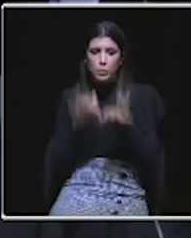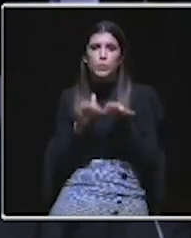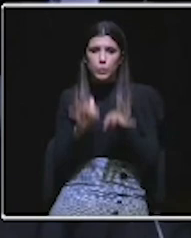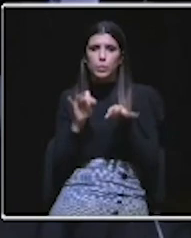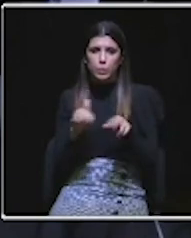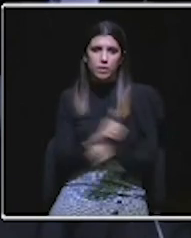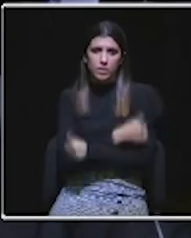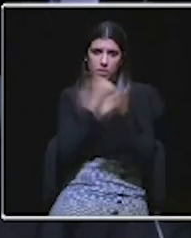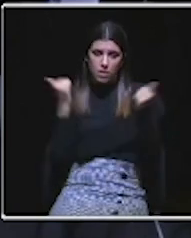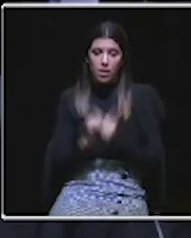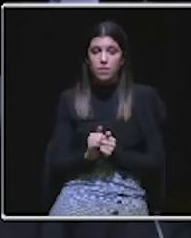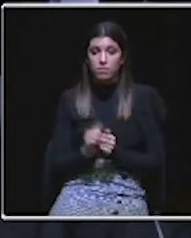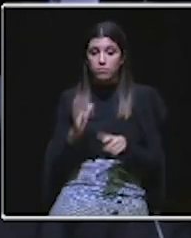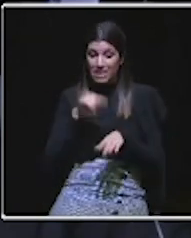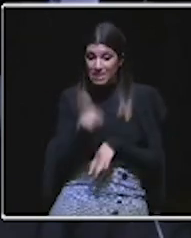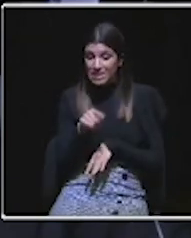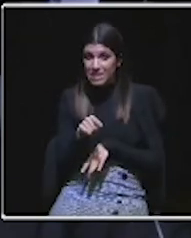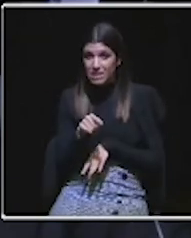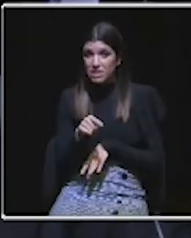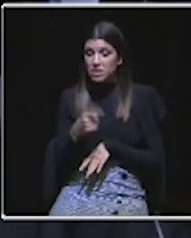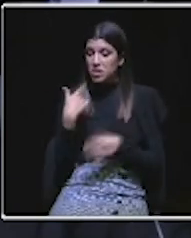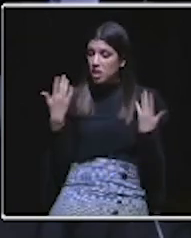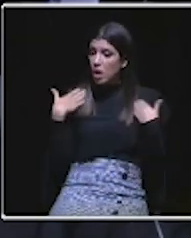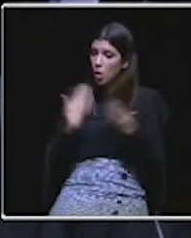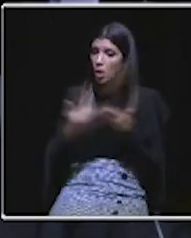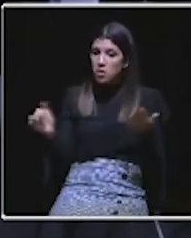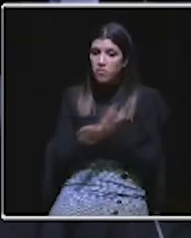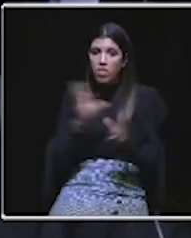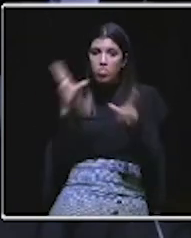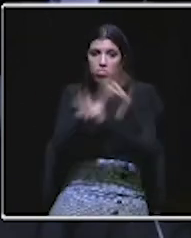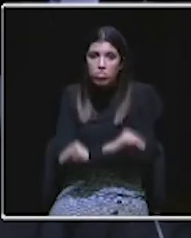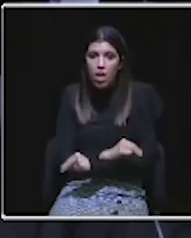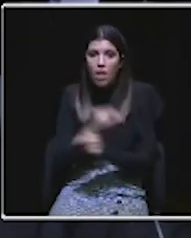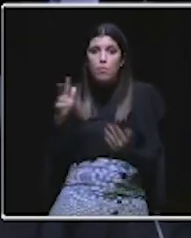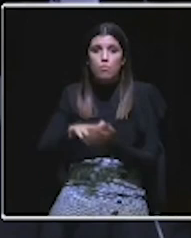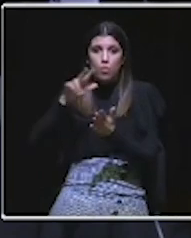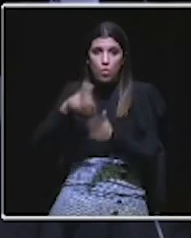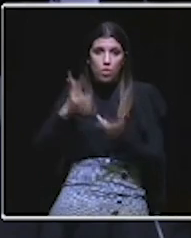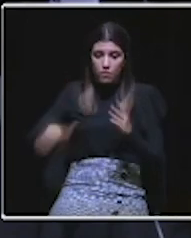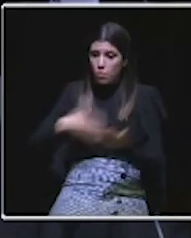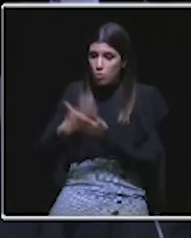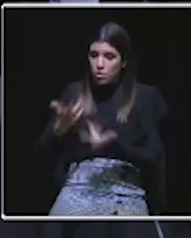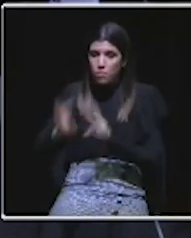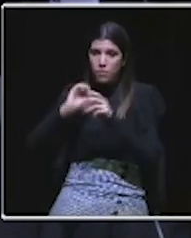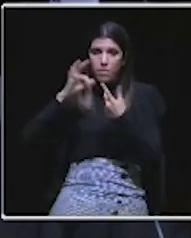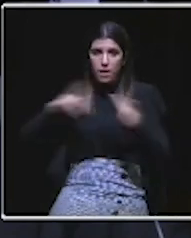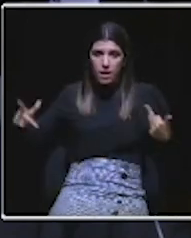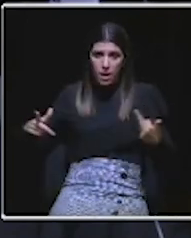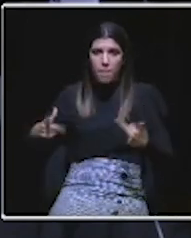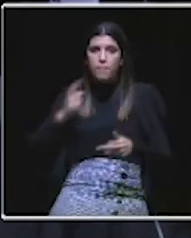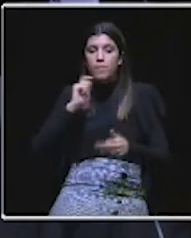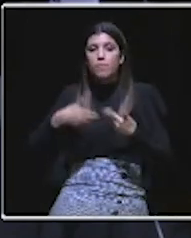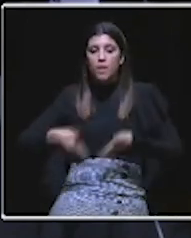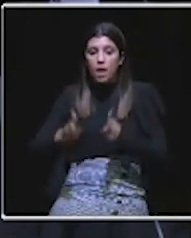na cidade. A este propósito, não vemos ainda a novidade da proposta do LIVRE, aprovada na Câmara Municipal em abril, de abrir a